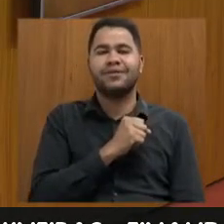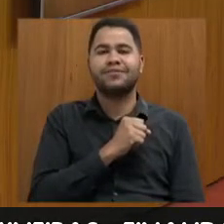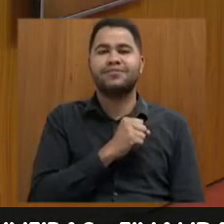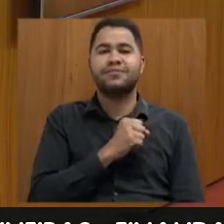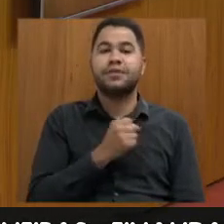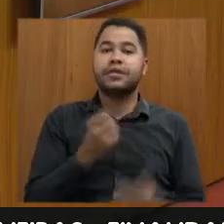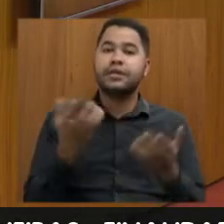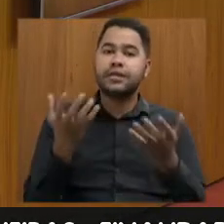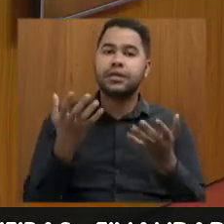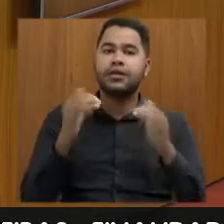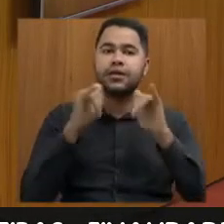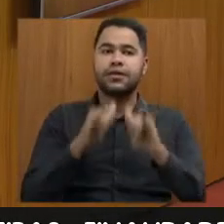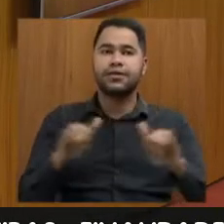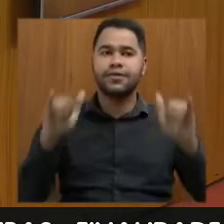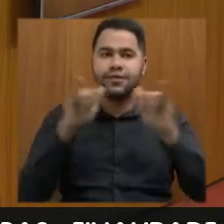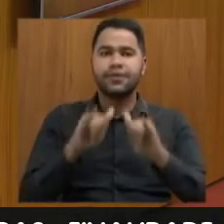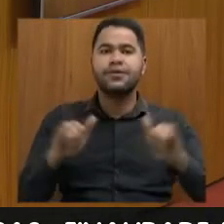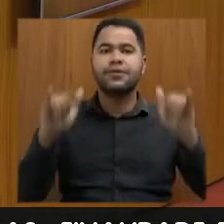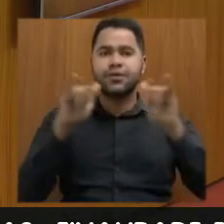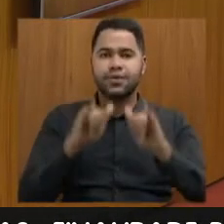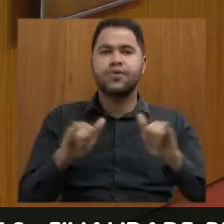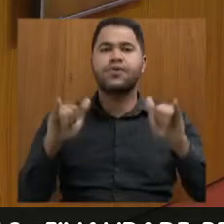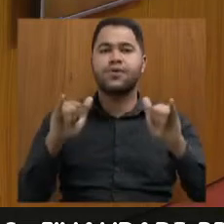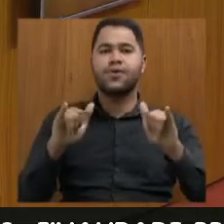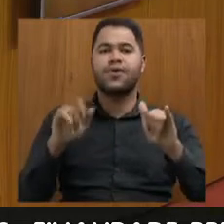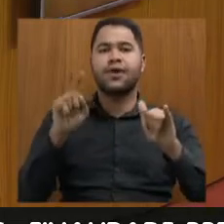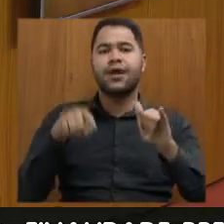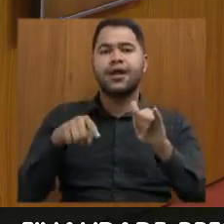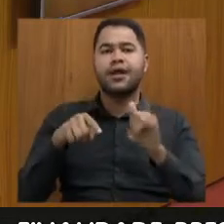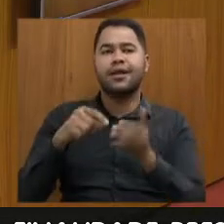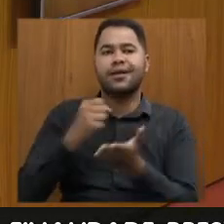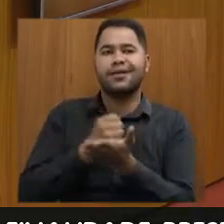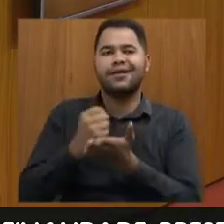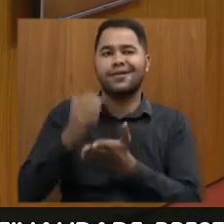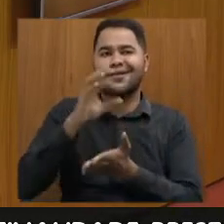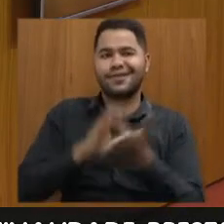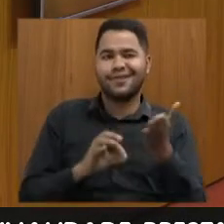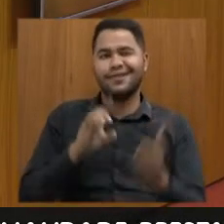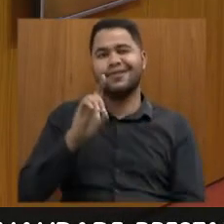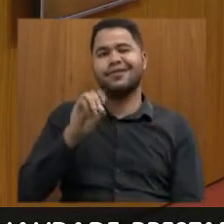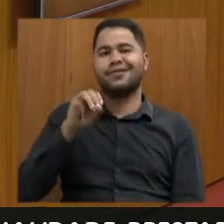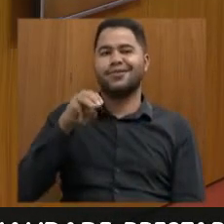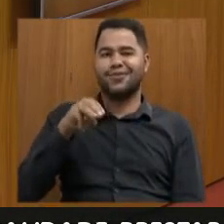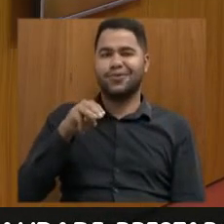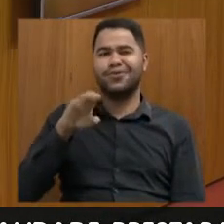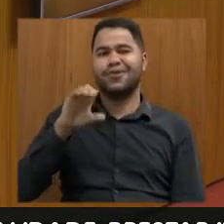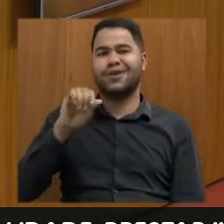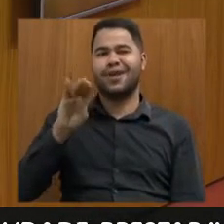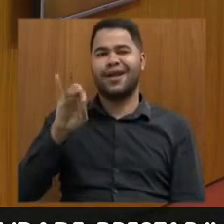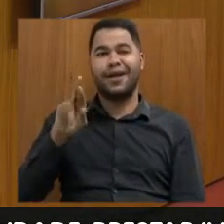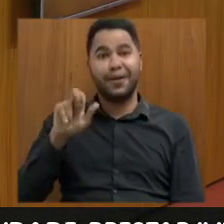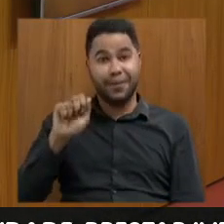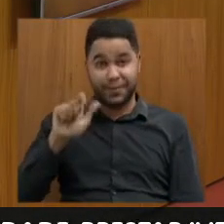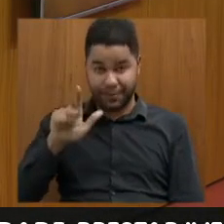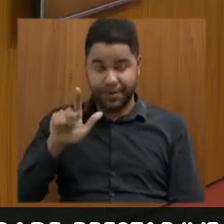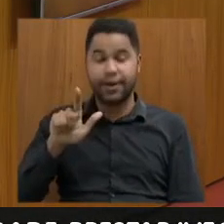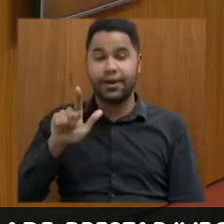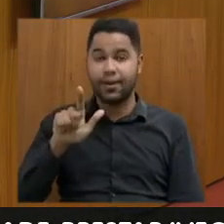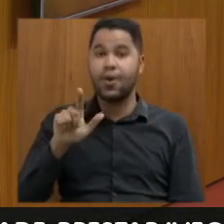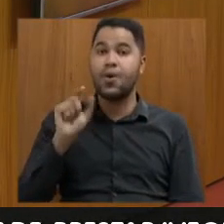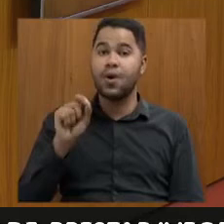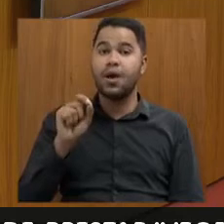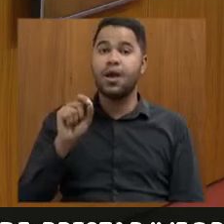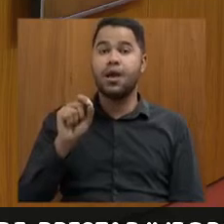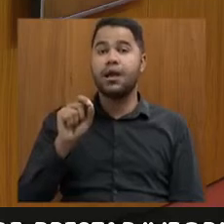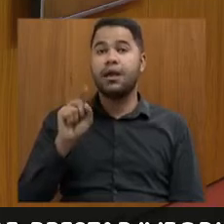queria que informar que o Porto do Açu contratou a fundação Dom Cabral para fazer um estudo da linha Mineiro é